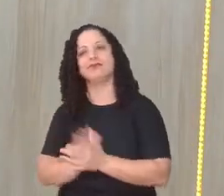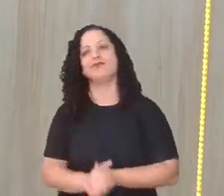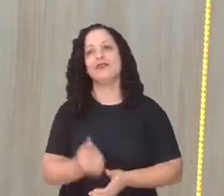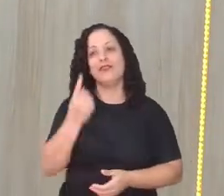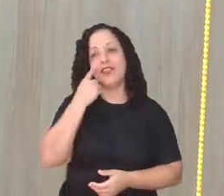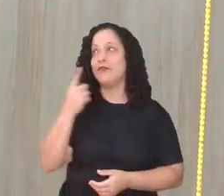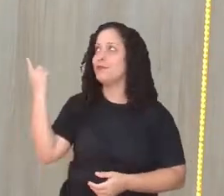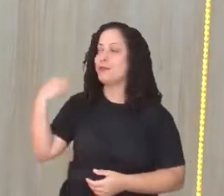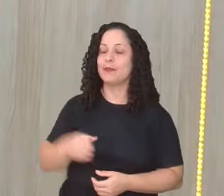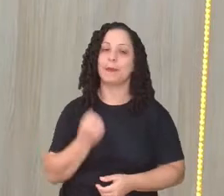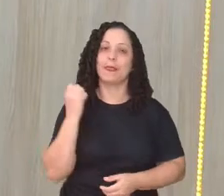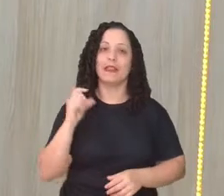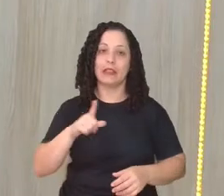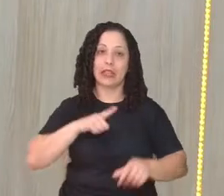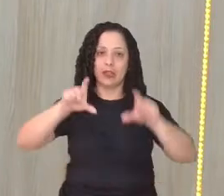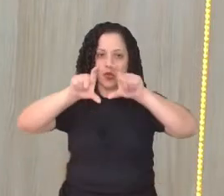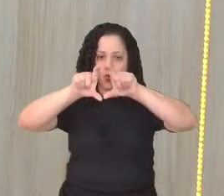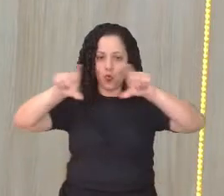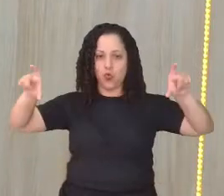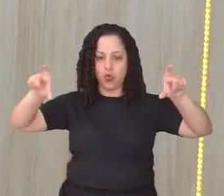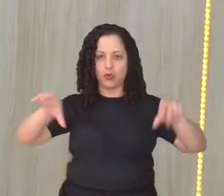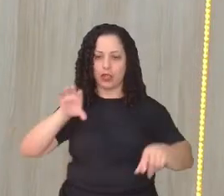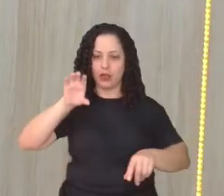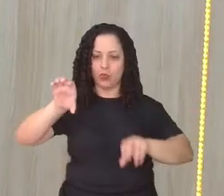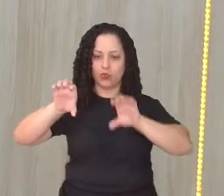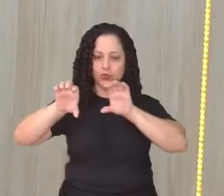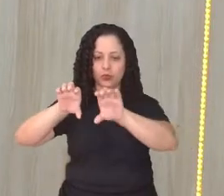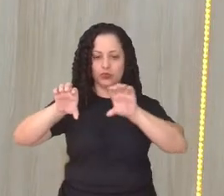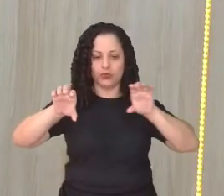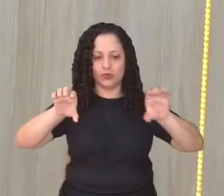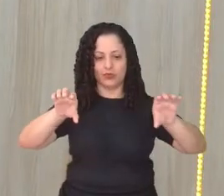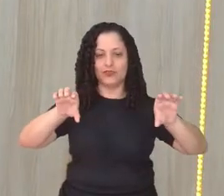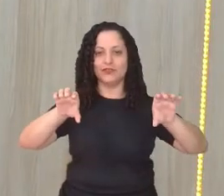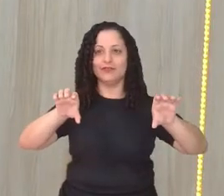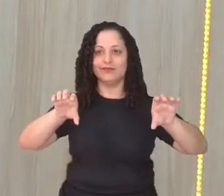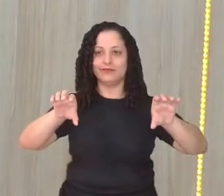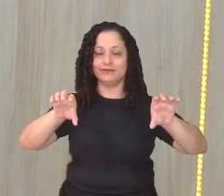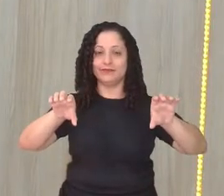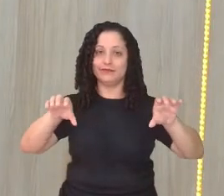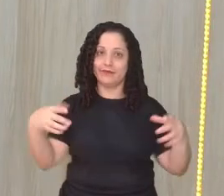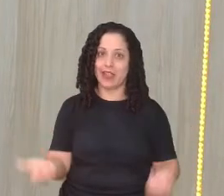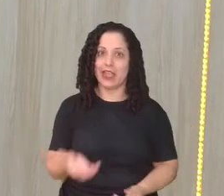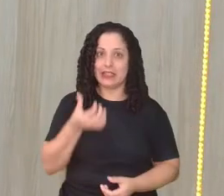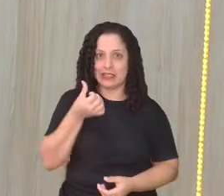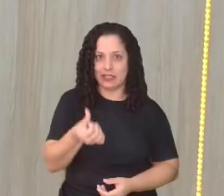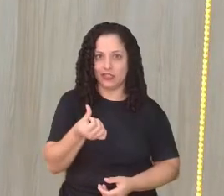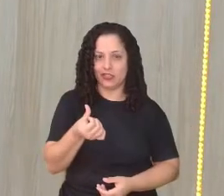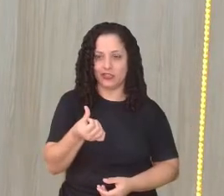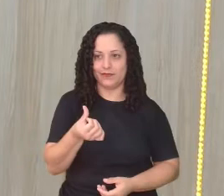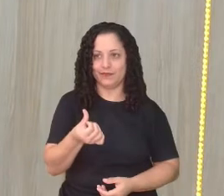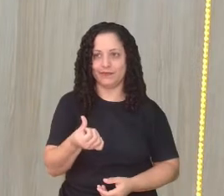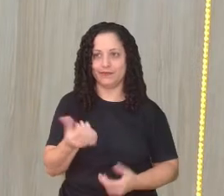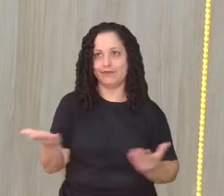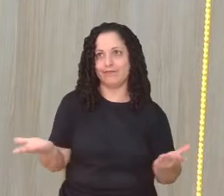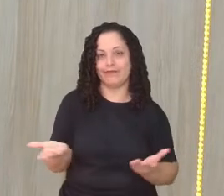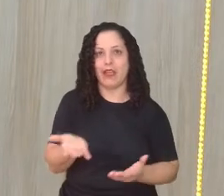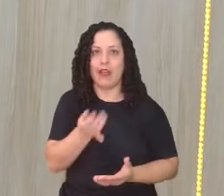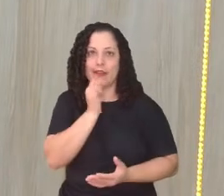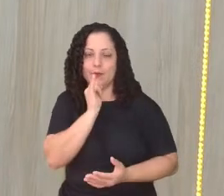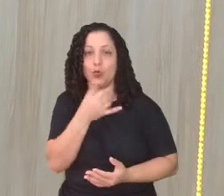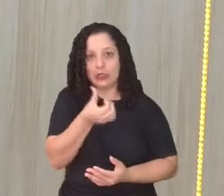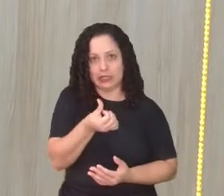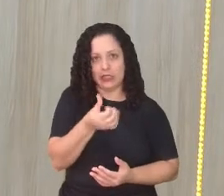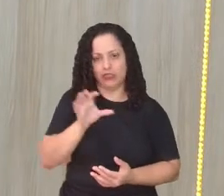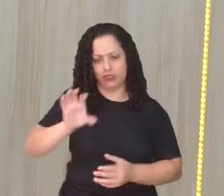ó, bota 2 mais 2 mais 2, dá 6. Então, 2, sobrou 6.